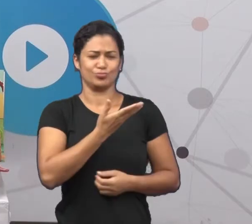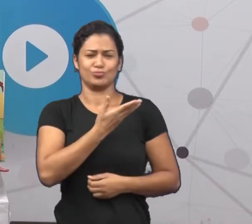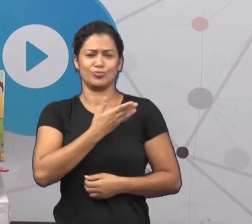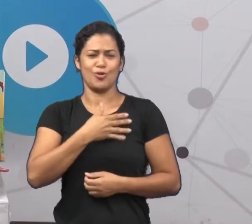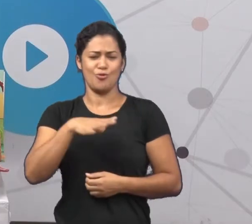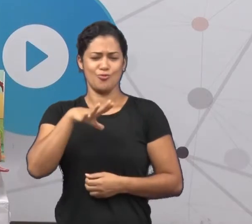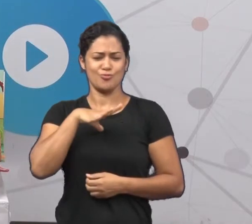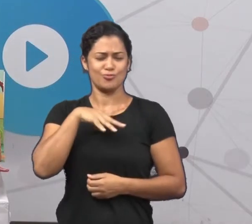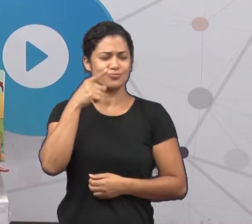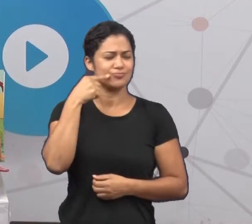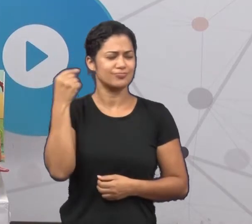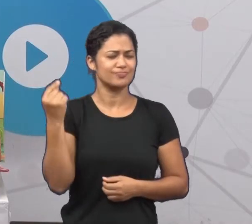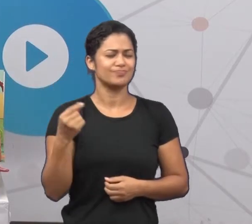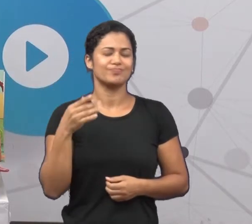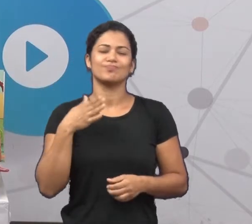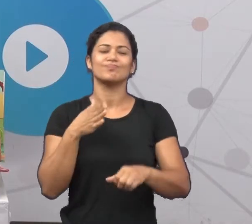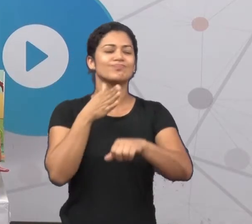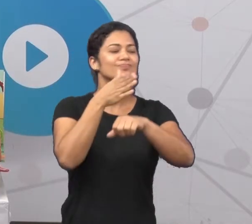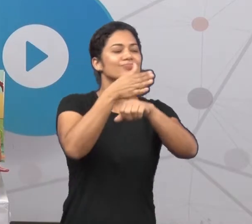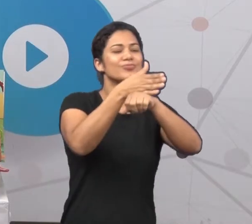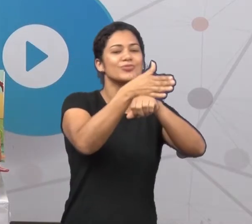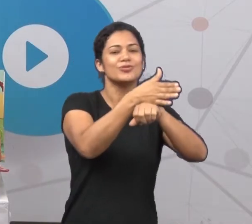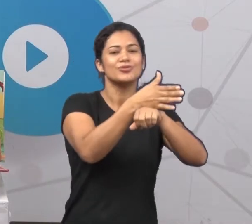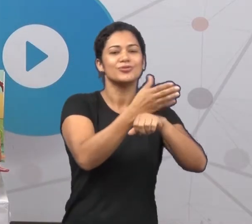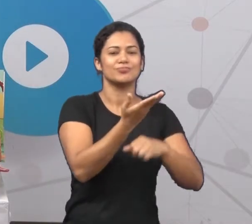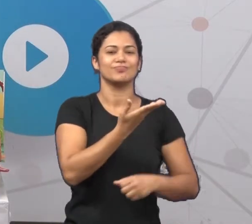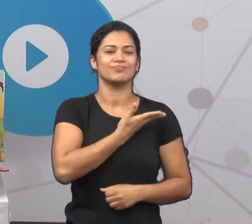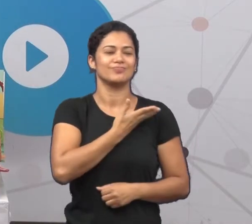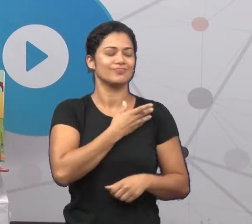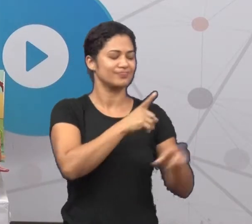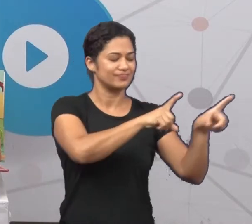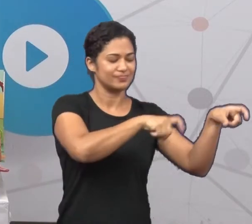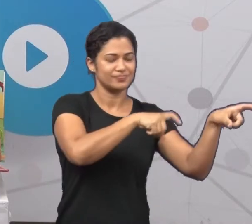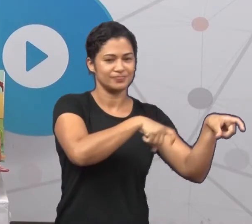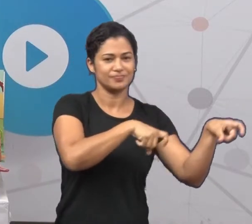rato da cidade visitar o velho amigo no campo.